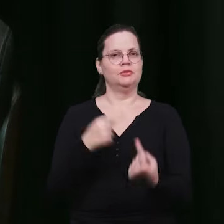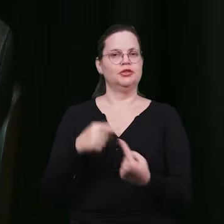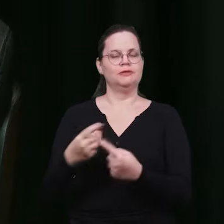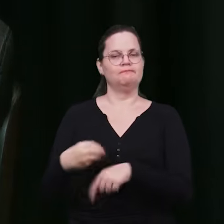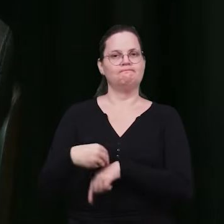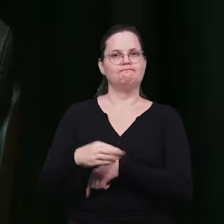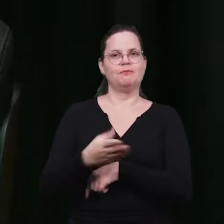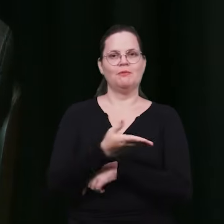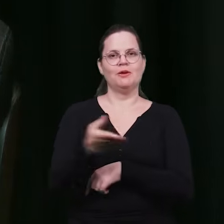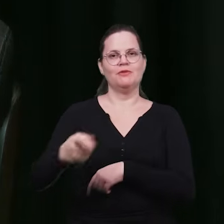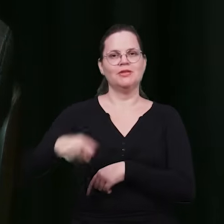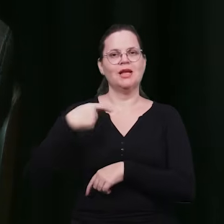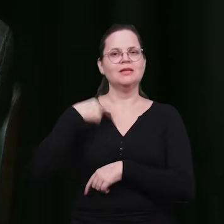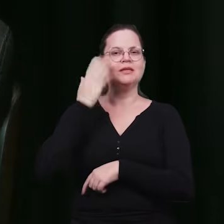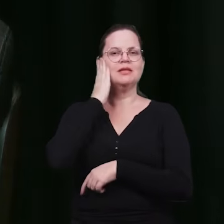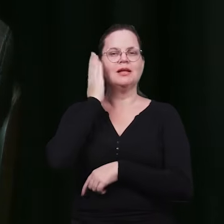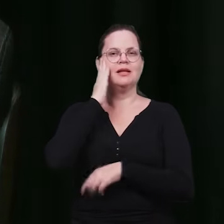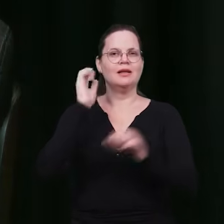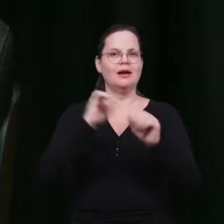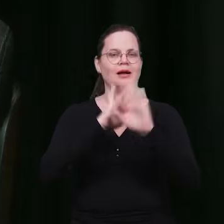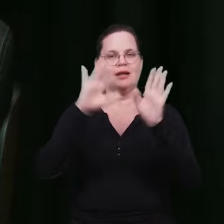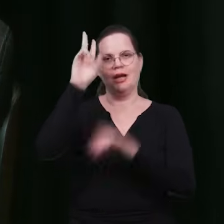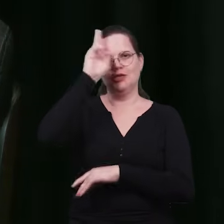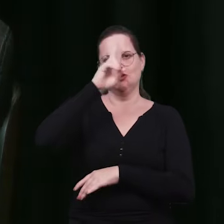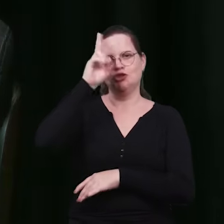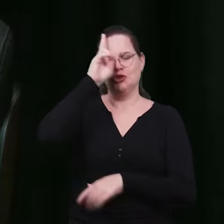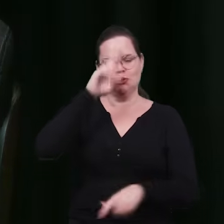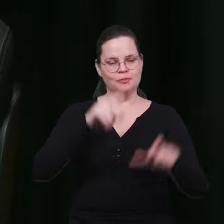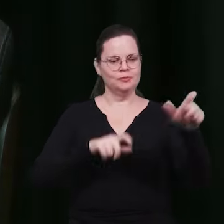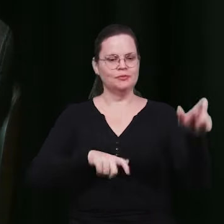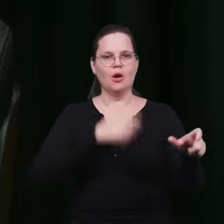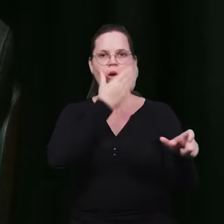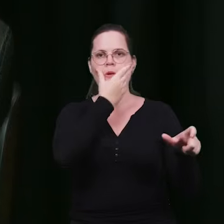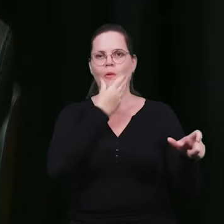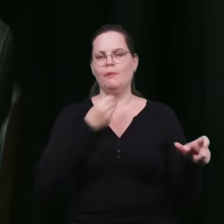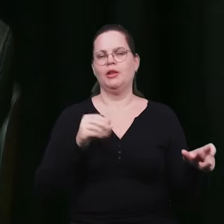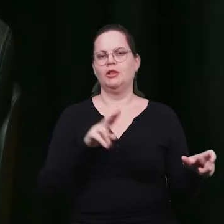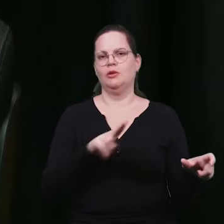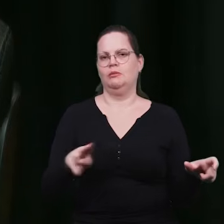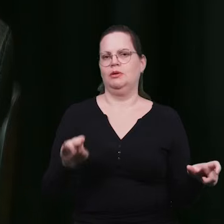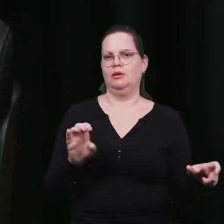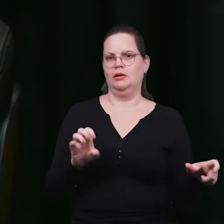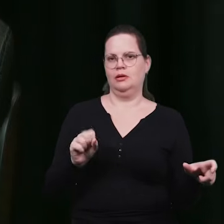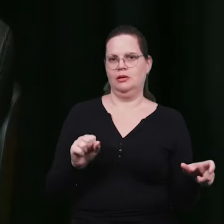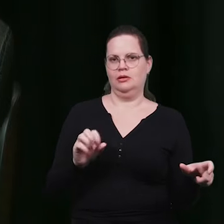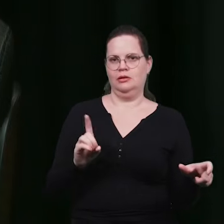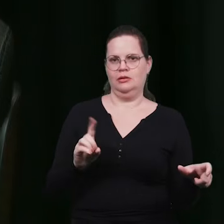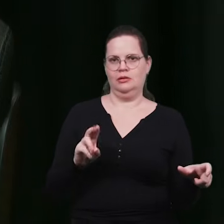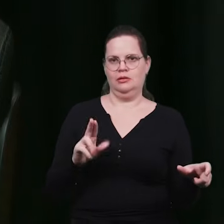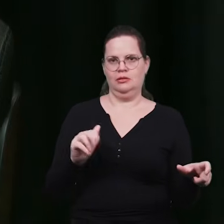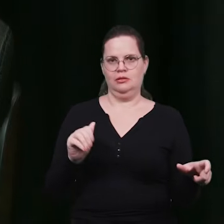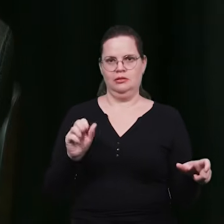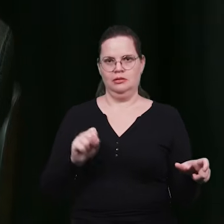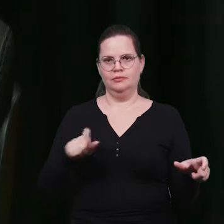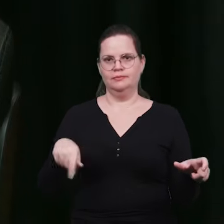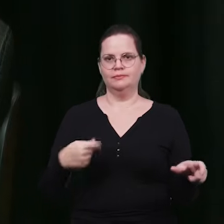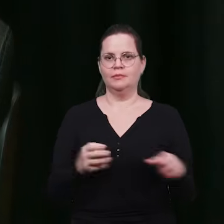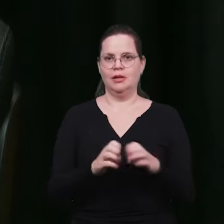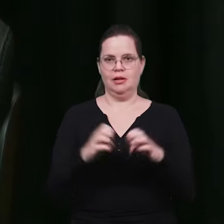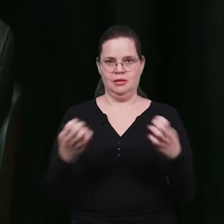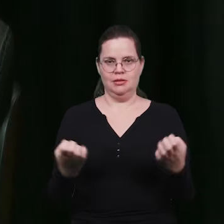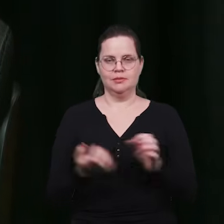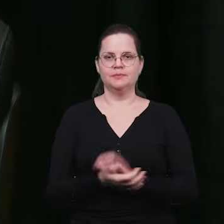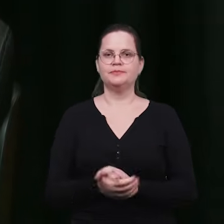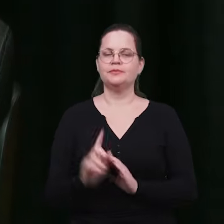nosso é esclarecermos à luz da palavra de Deus sobre a vida de Esdras. E para isto nós queremos deixar um